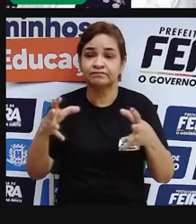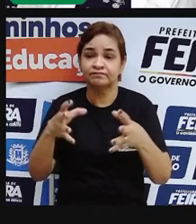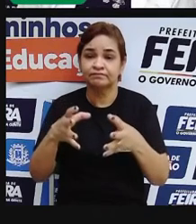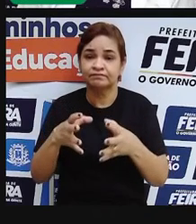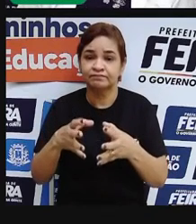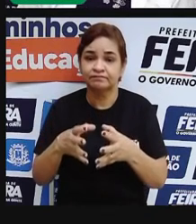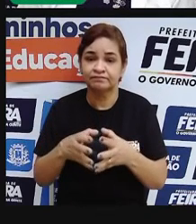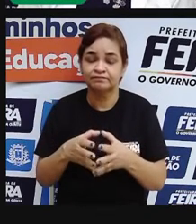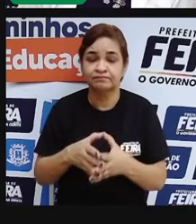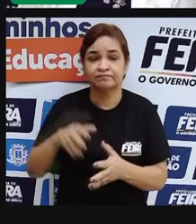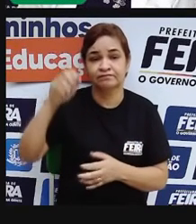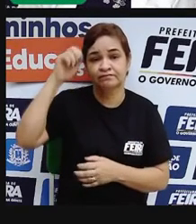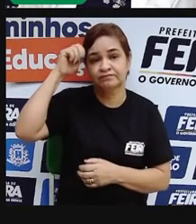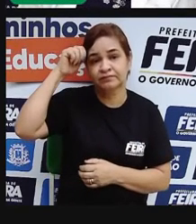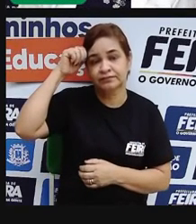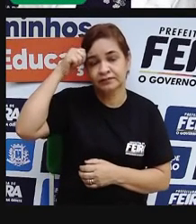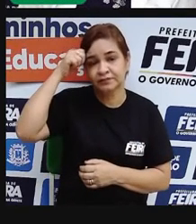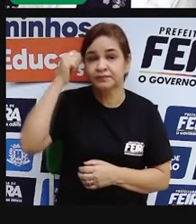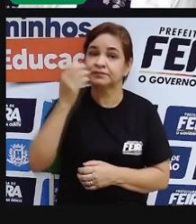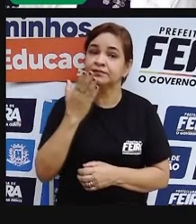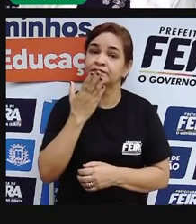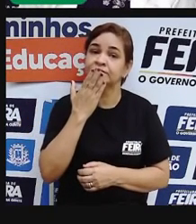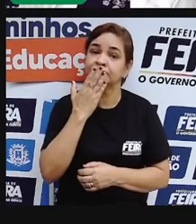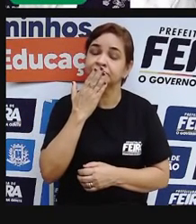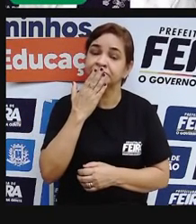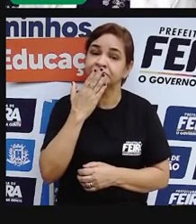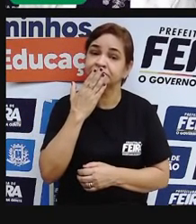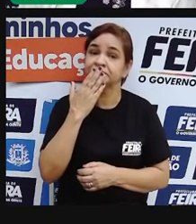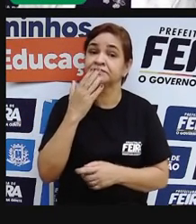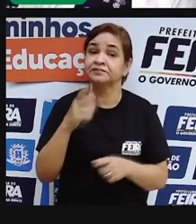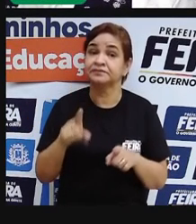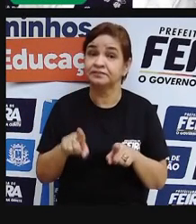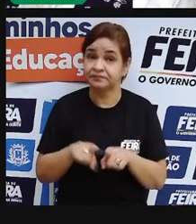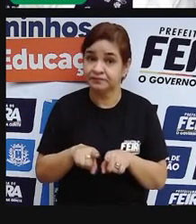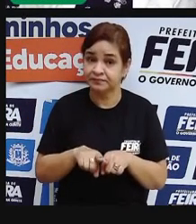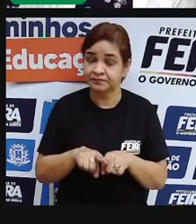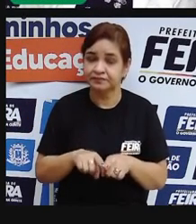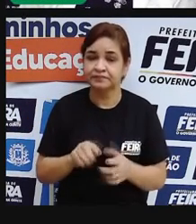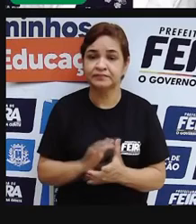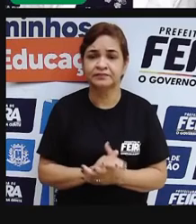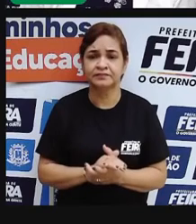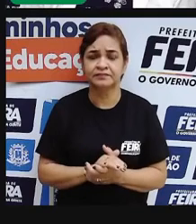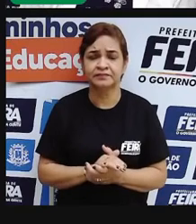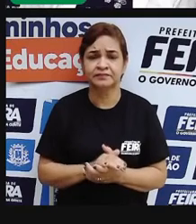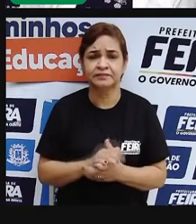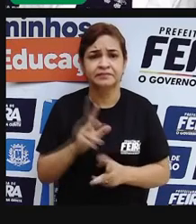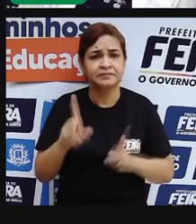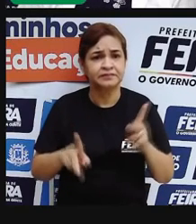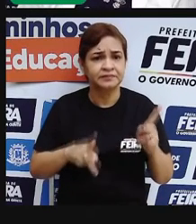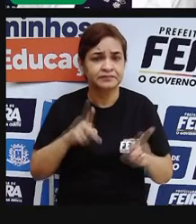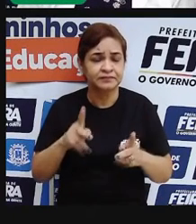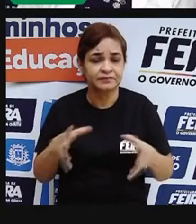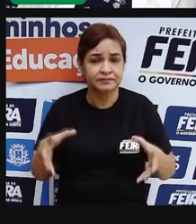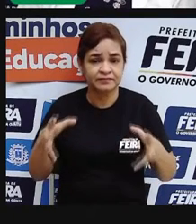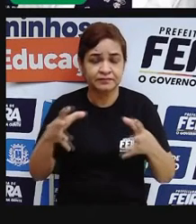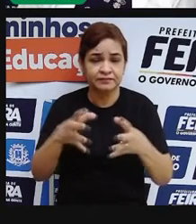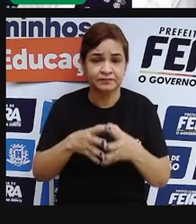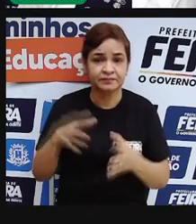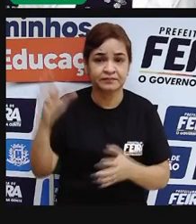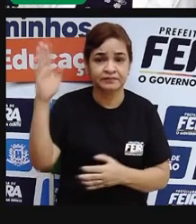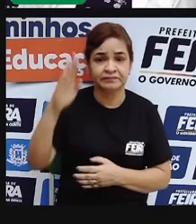matrizes africanas e indígenas principalmente Esses povos formadores do Brasil